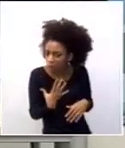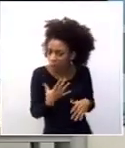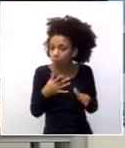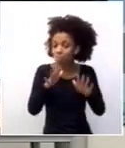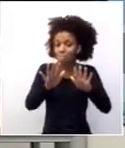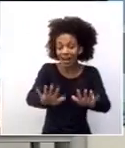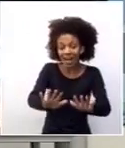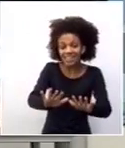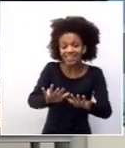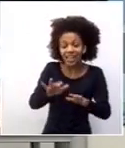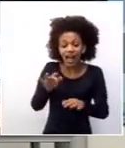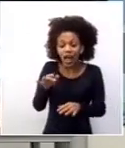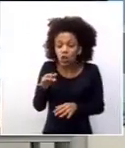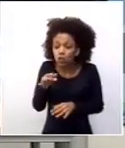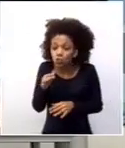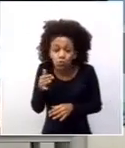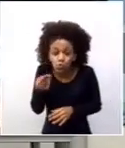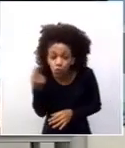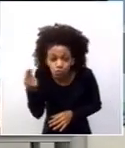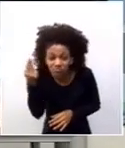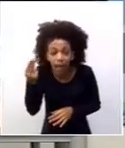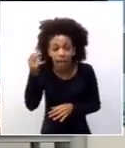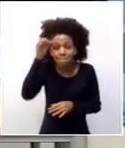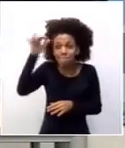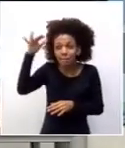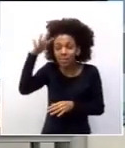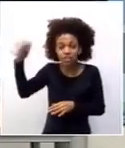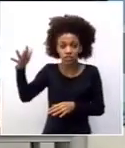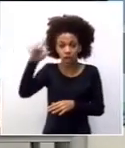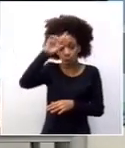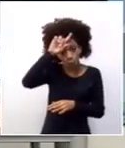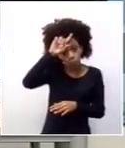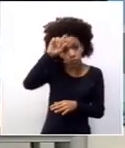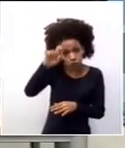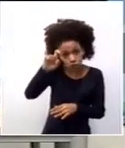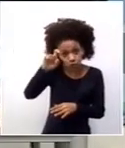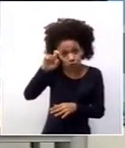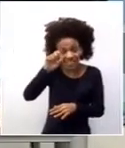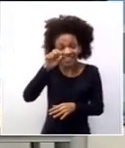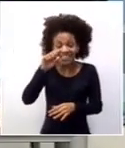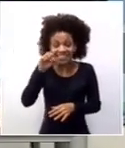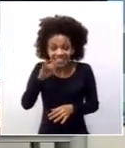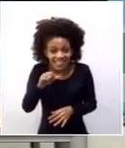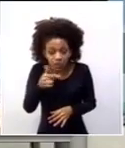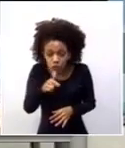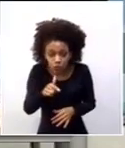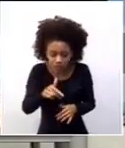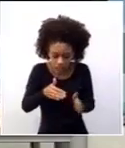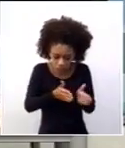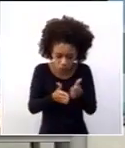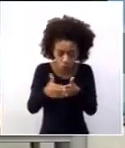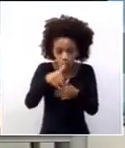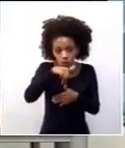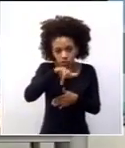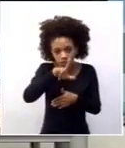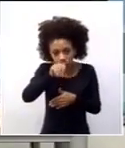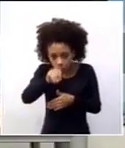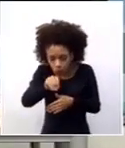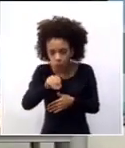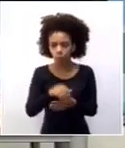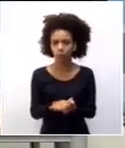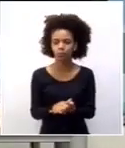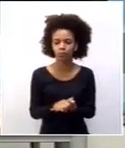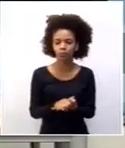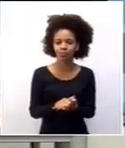a presença do rio Nilo. Lembra que a gente falou a questão da função da água dentro do desenvolvimento dessas sociedades? Esse